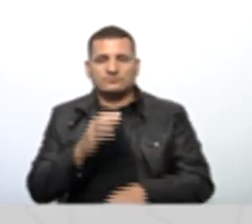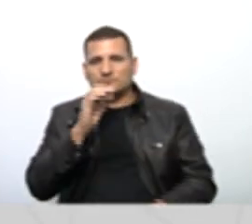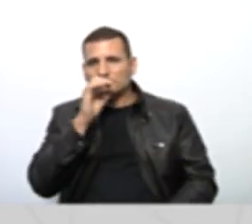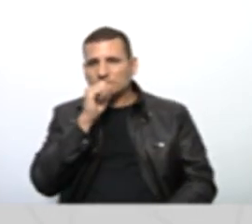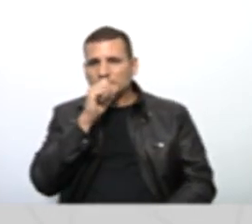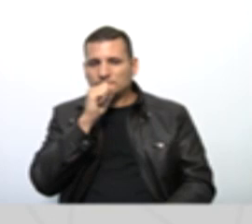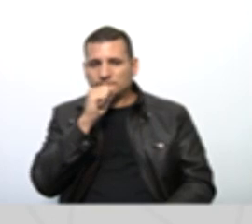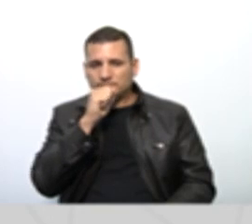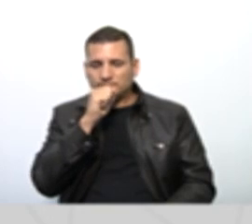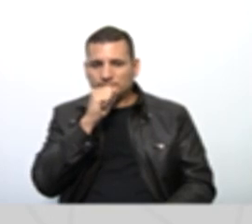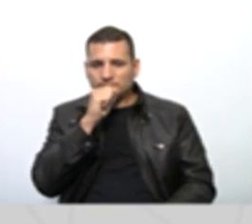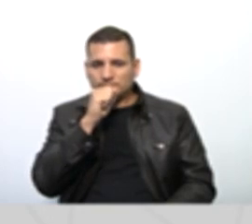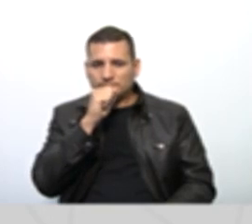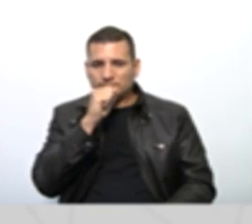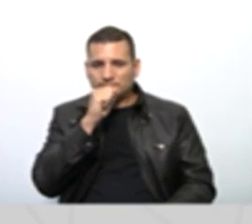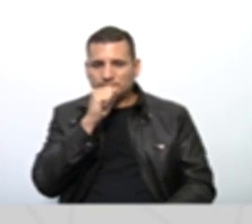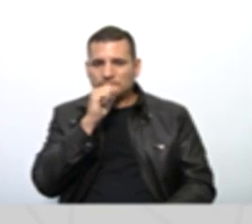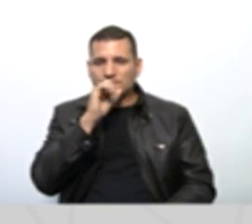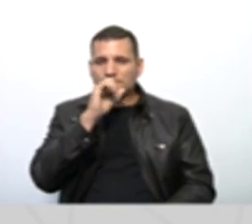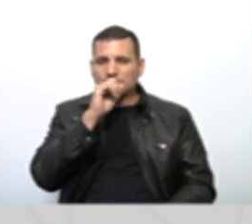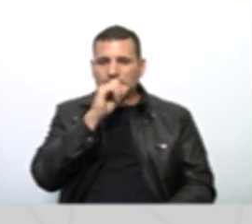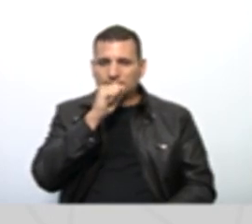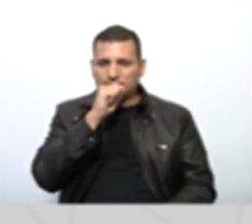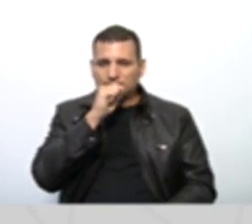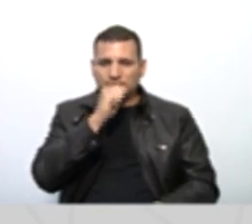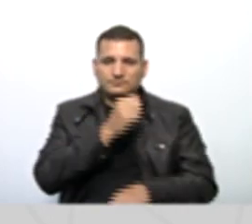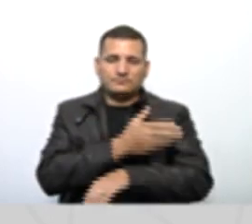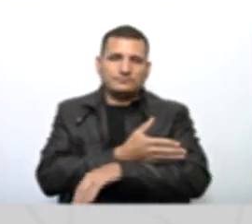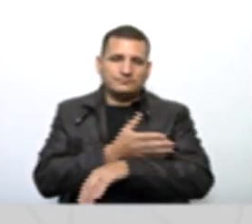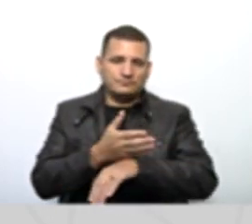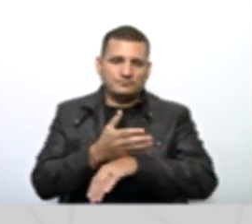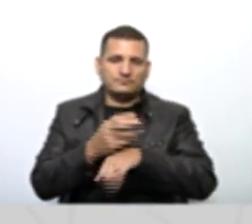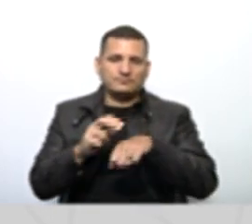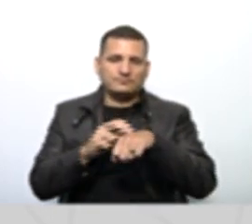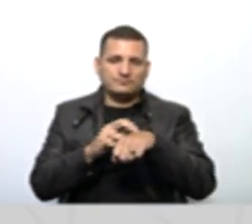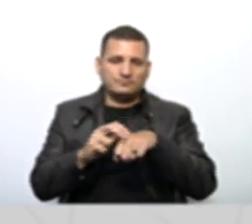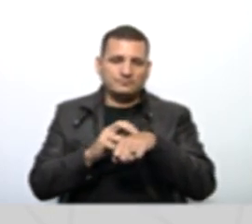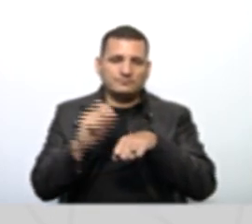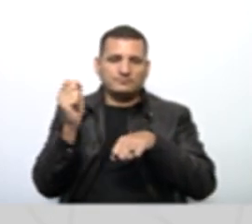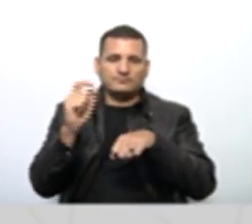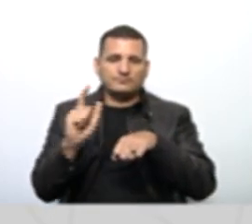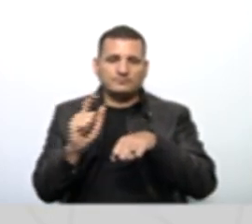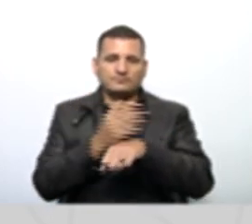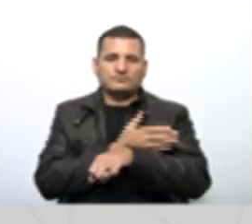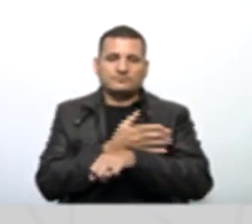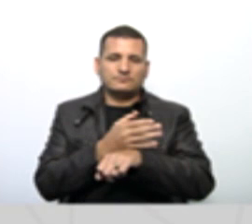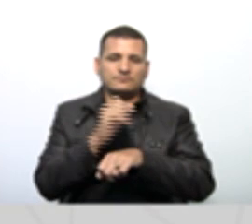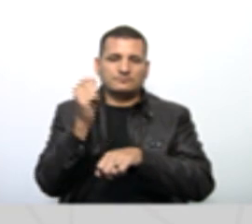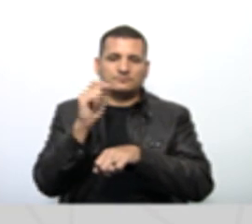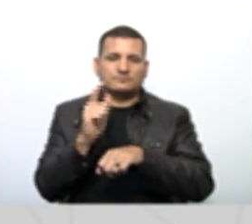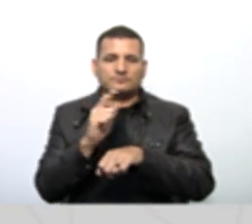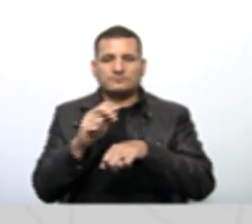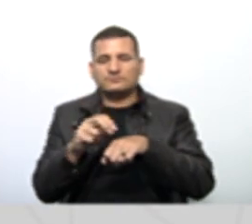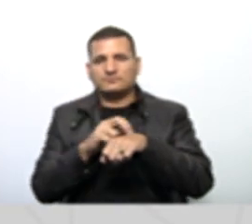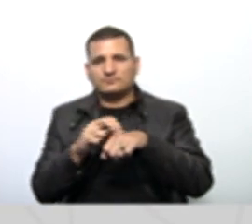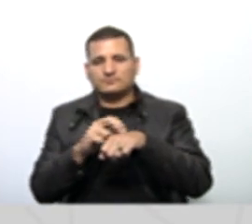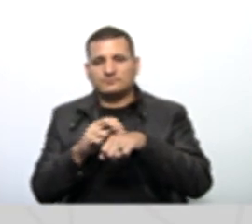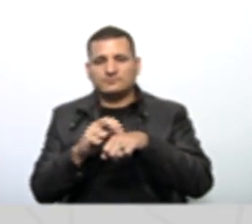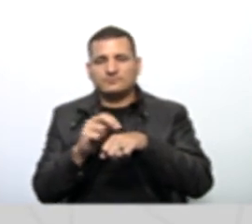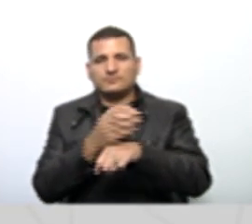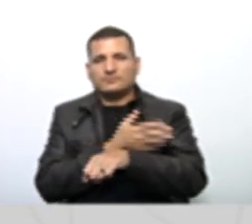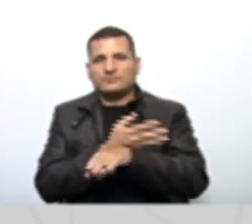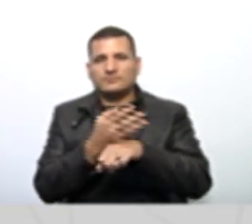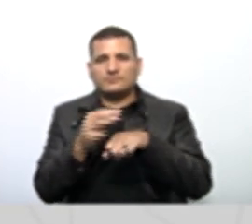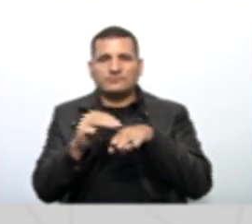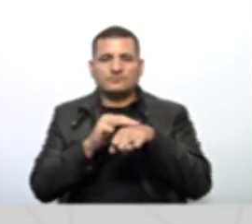que branco laranja laranja branco verde azul e branco azul verde e branco